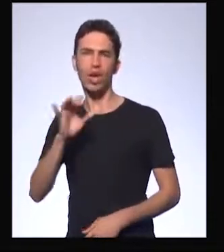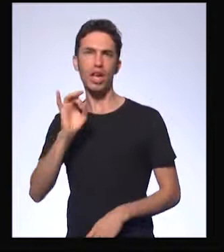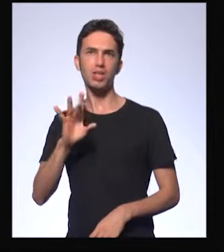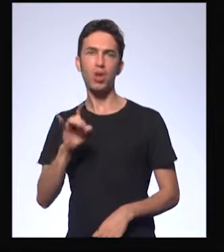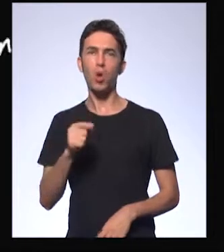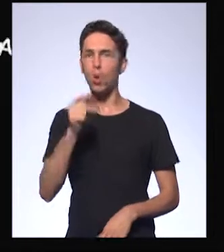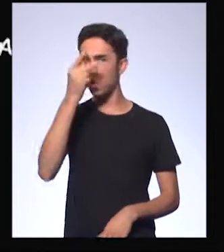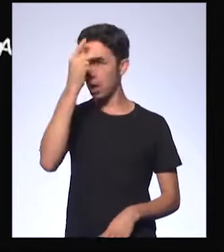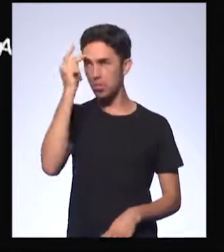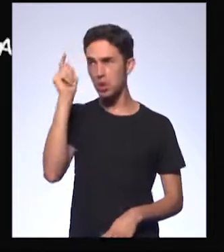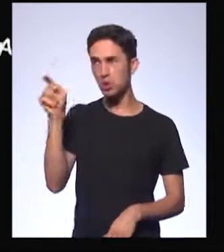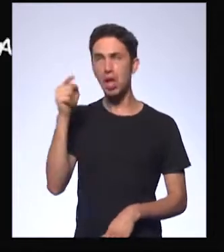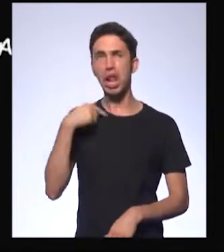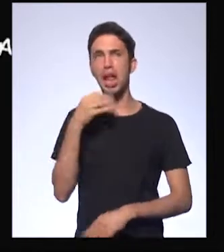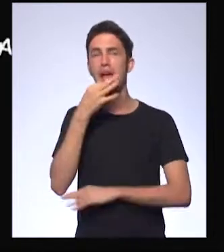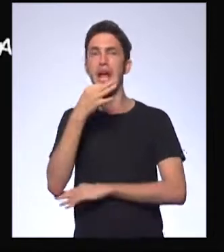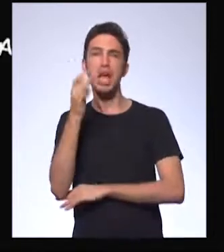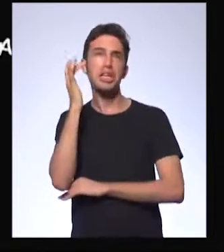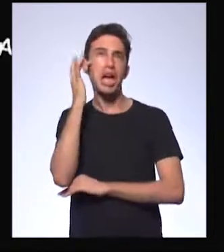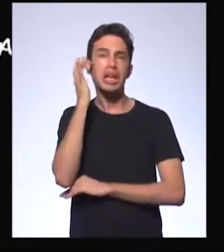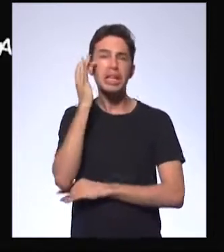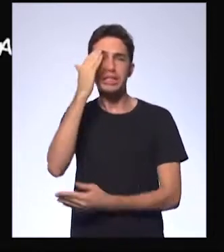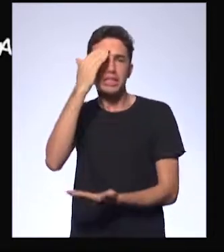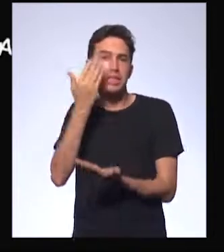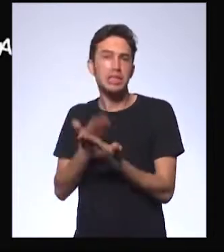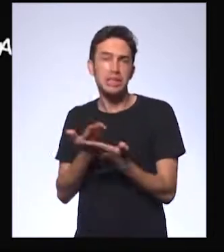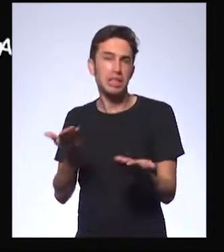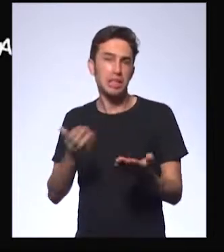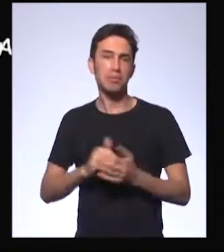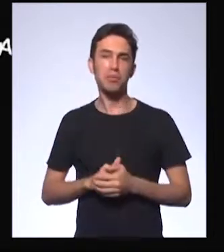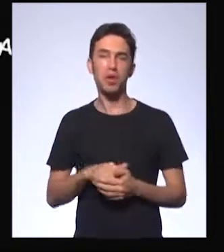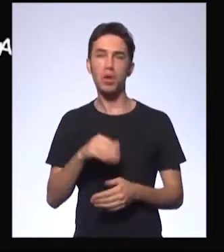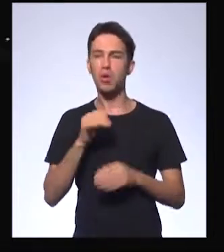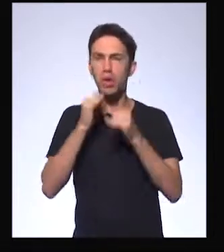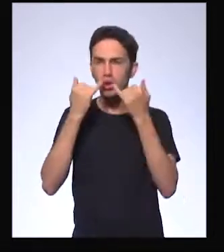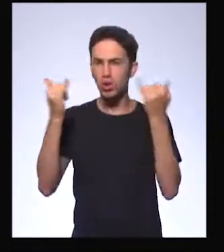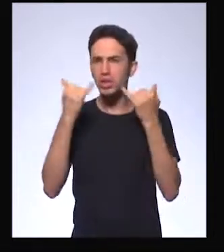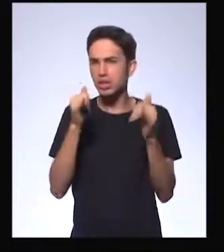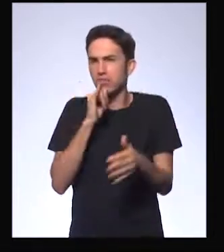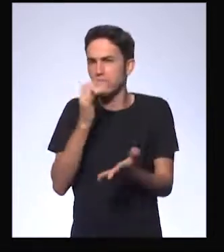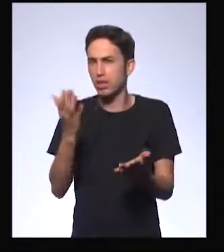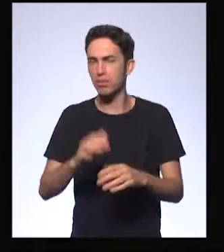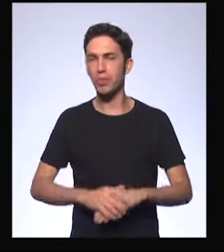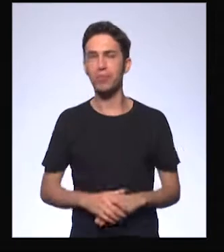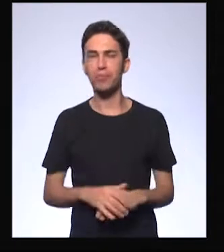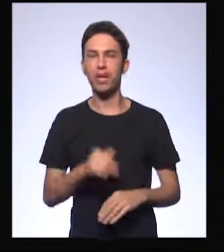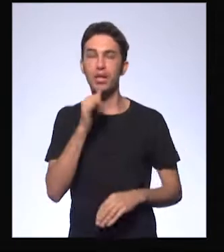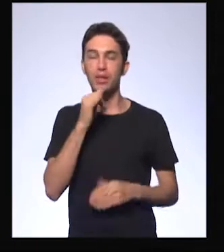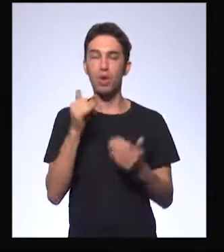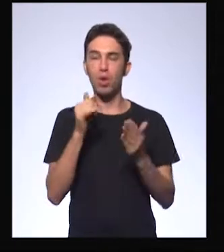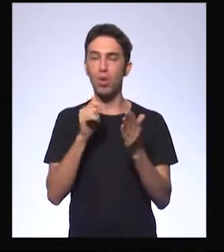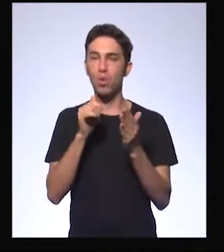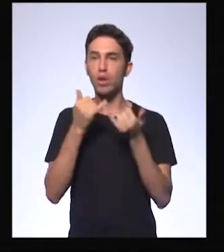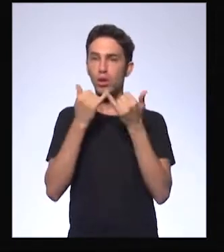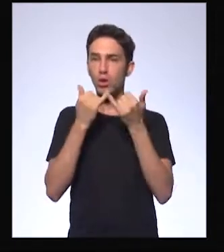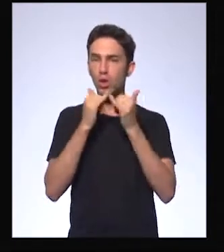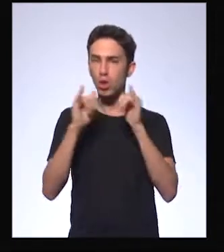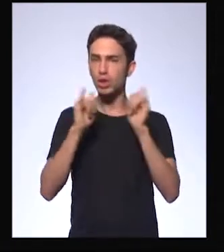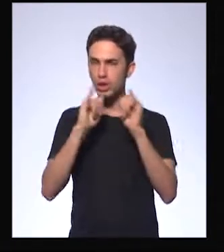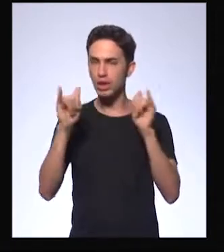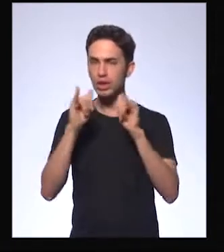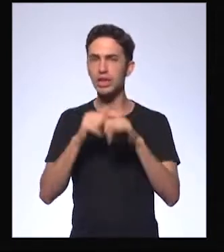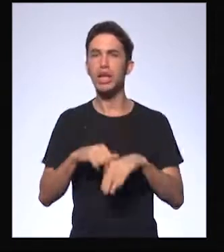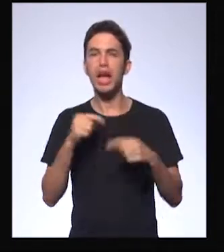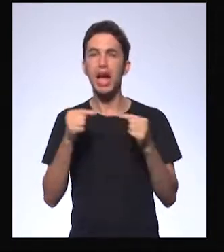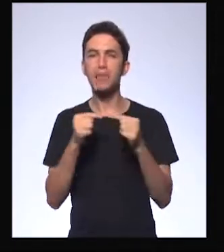o que uma pessoa acha, o que uma pessoa acredita. Uma notícia, por exemplo. Uma notícia deve ser sempre